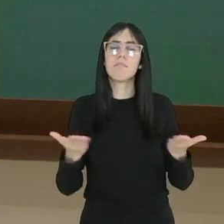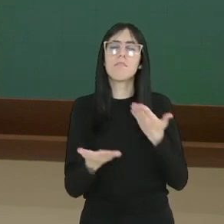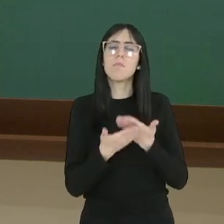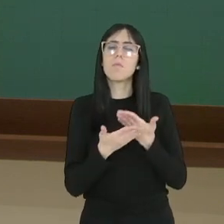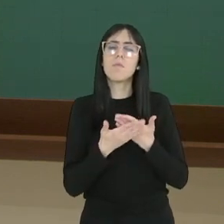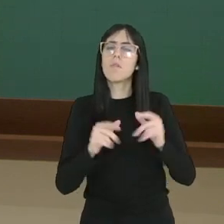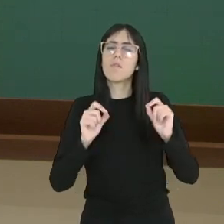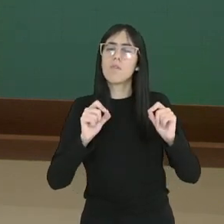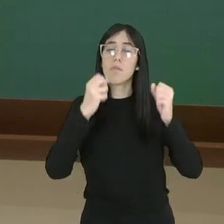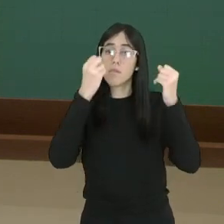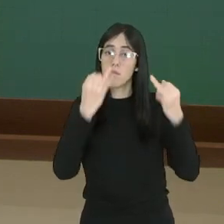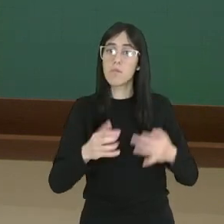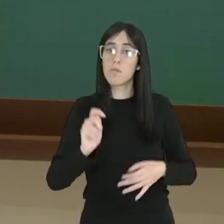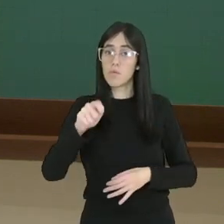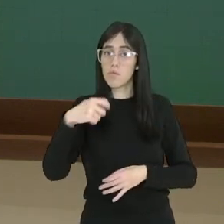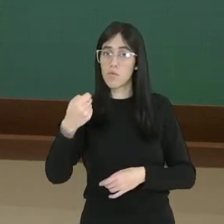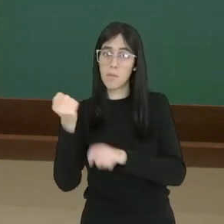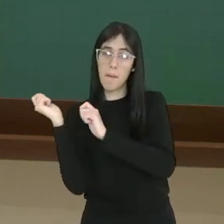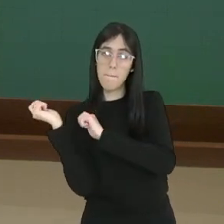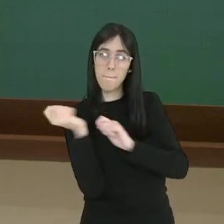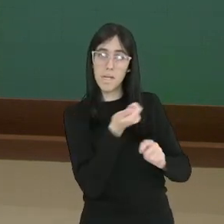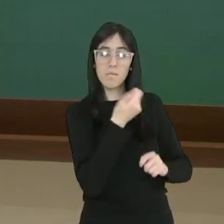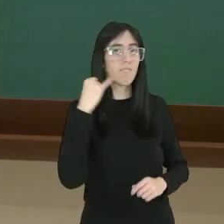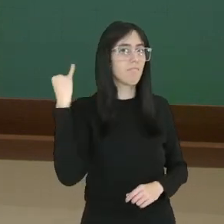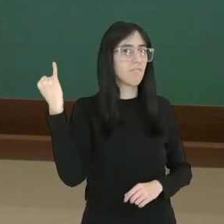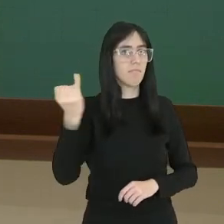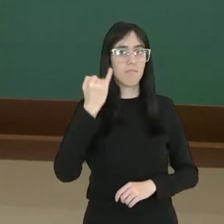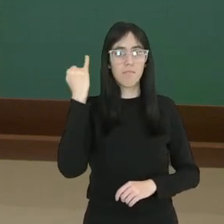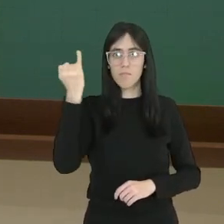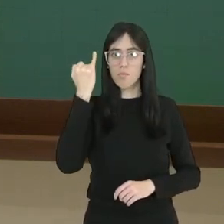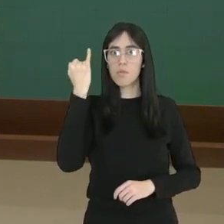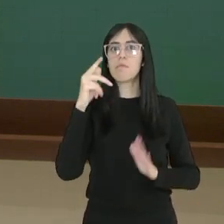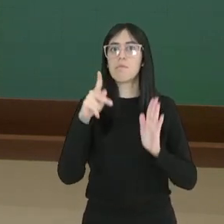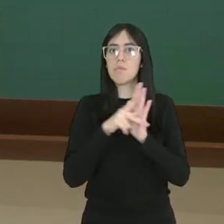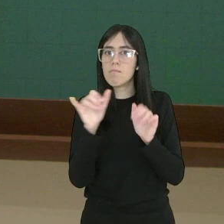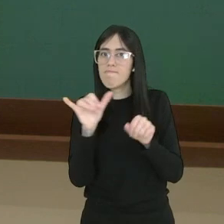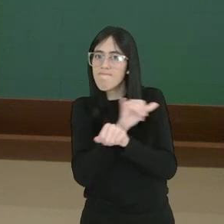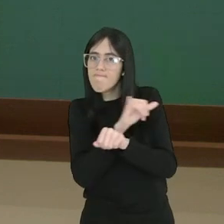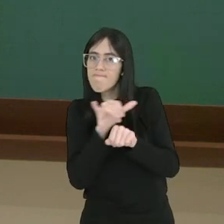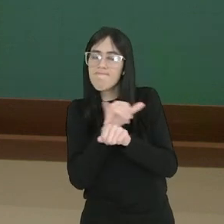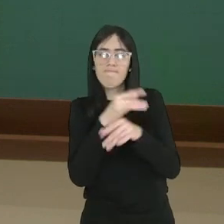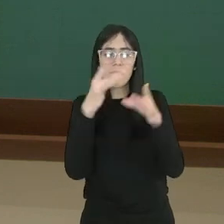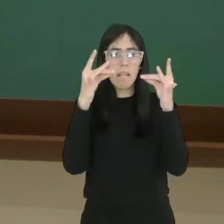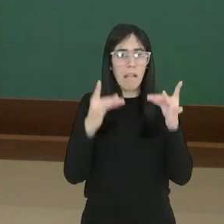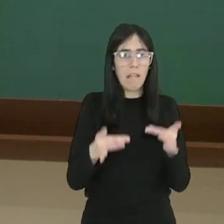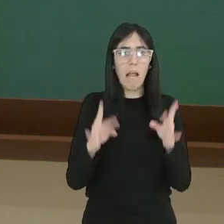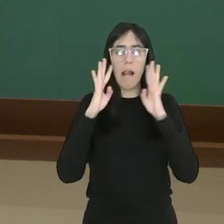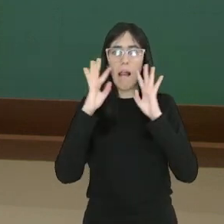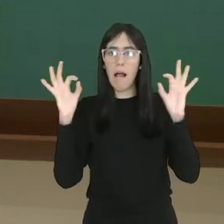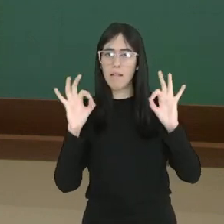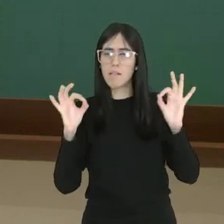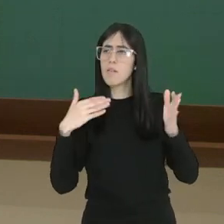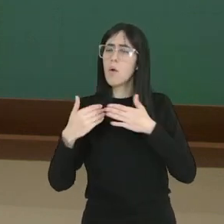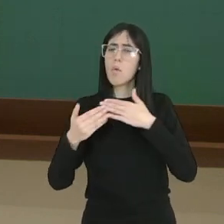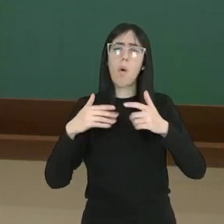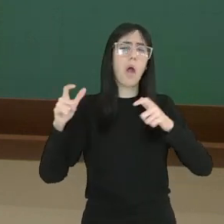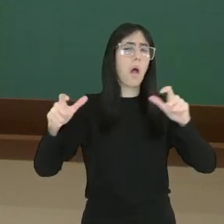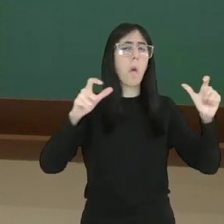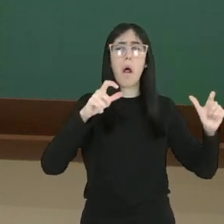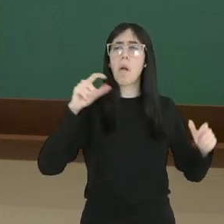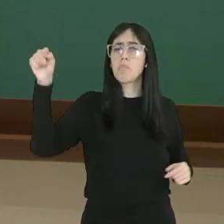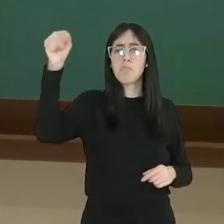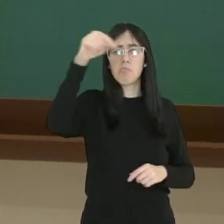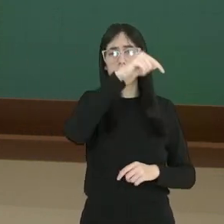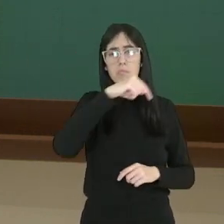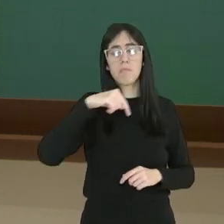falamos um pouquinho sobre o beisebol, que é fundamentalmente um jogo de estratégias de muitos detalhes. Em qualquer lugar em que é praticado, ele é